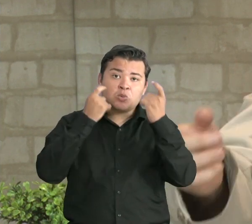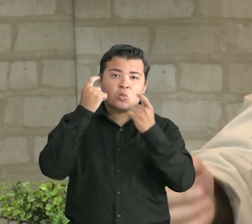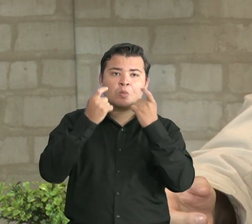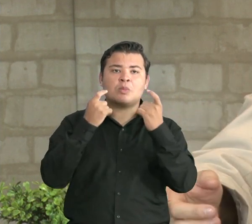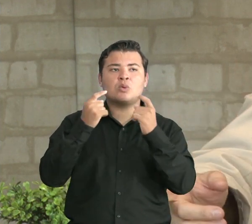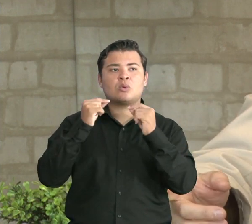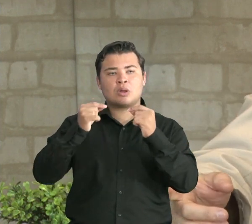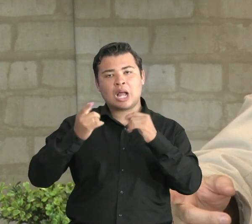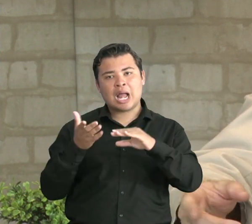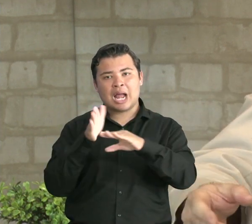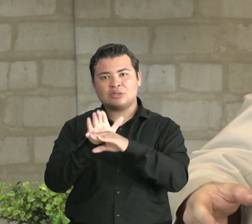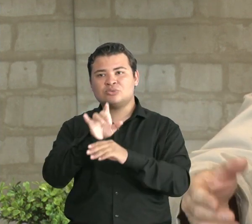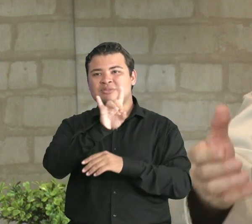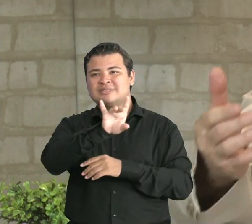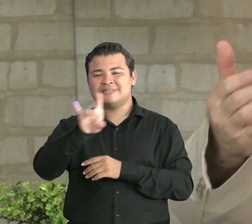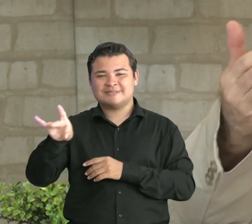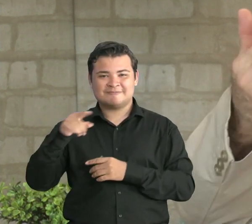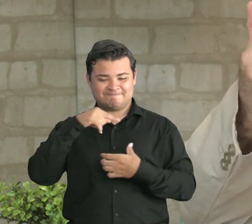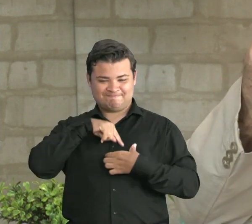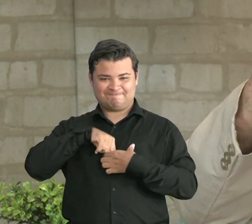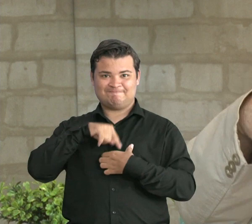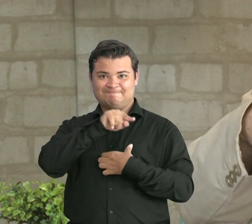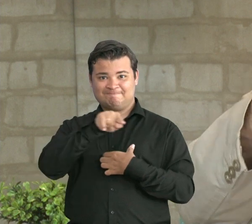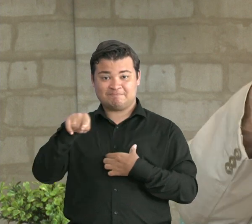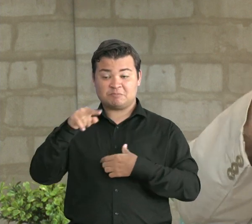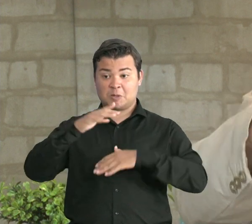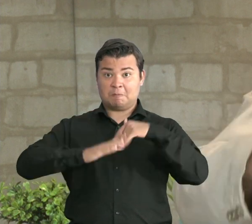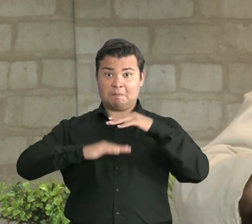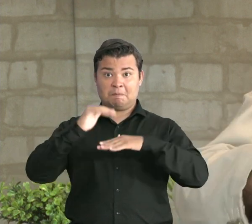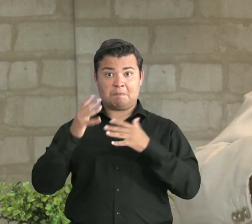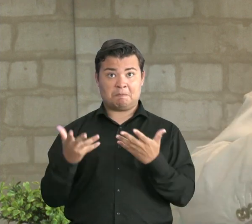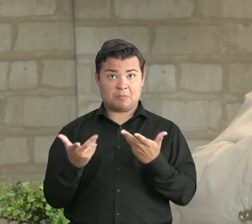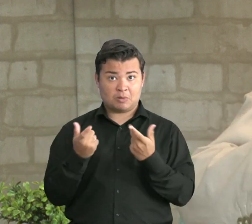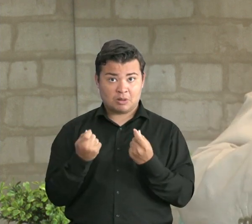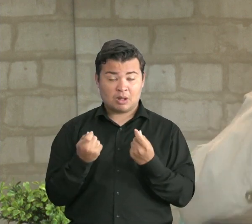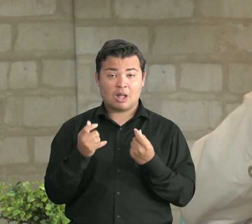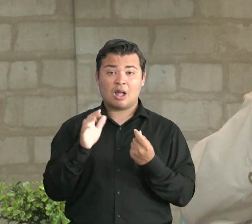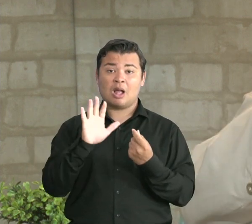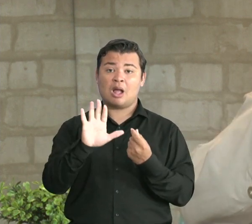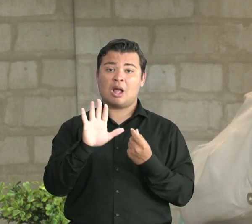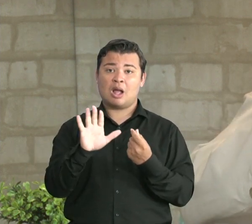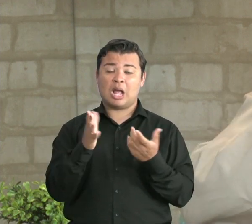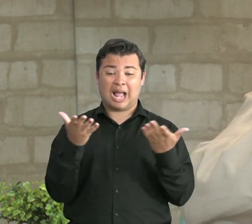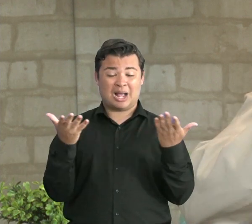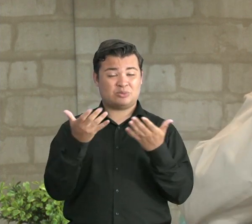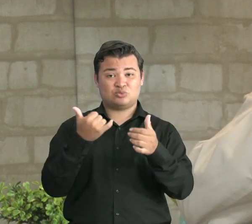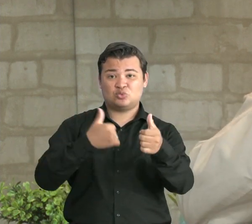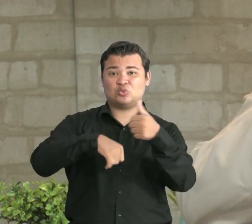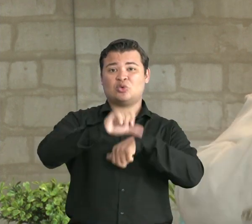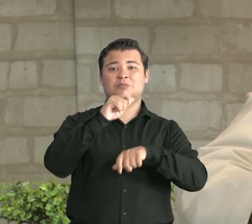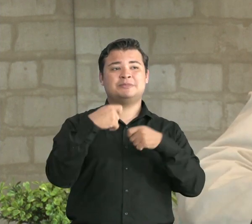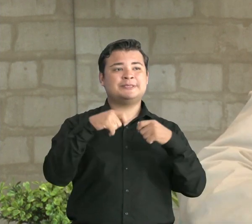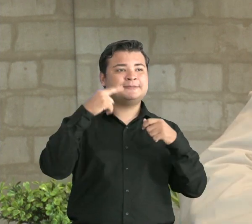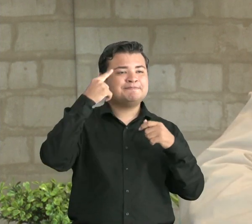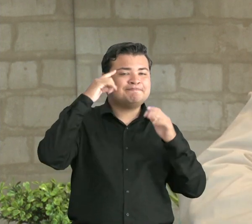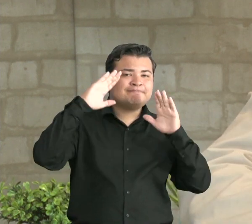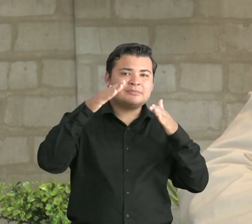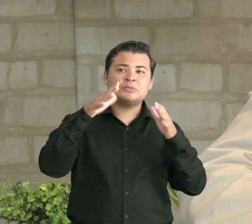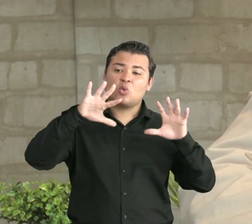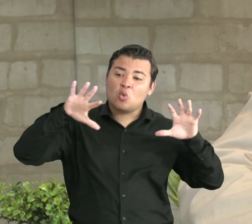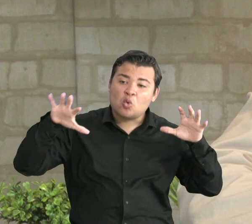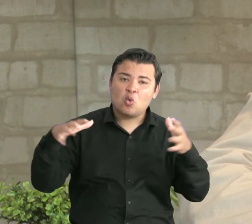desenvolvimento de competências individuais, a gente ter agora que pensar de forma muito intensa numa espécie de formação